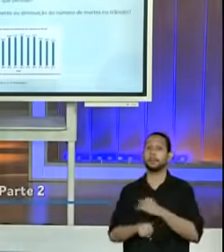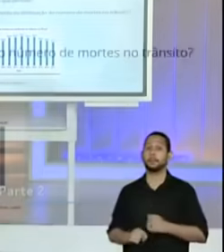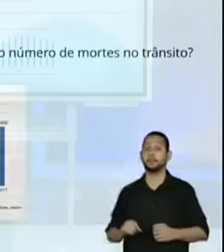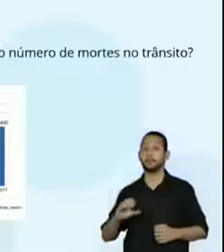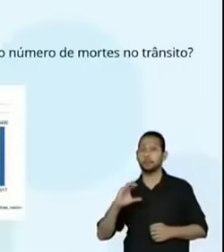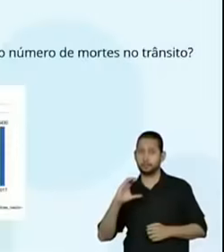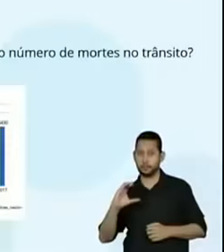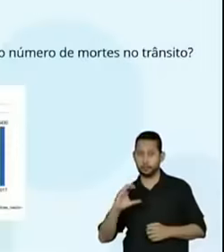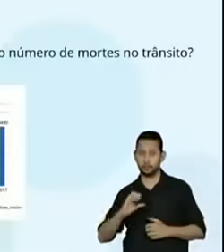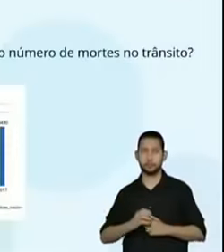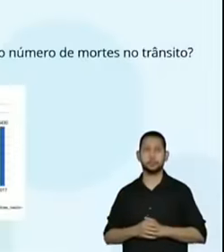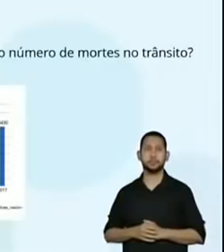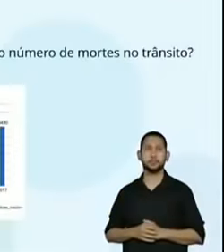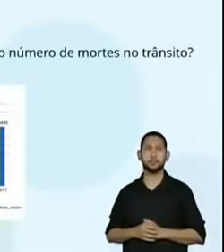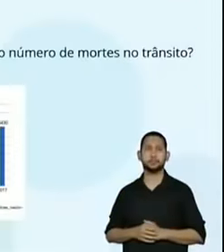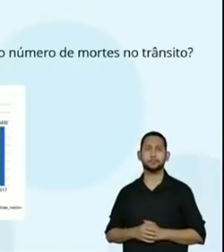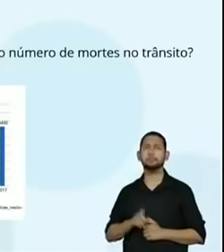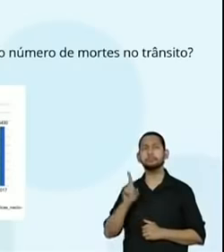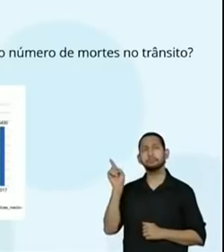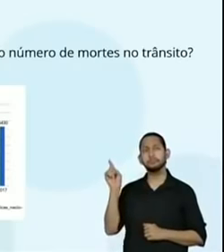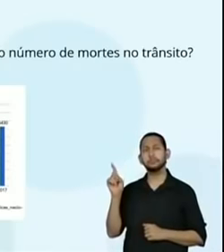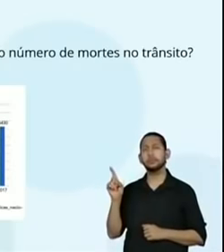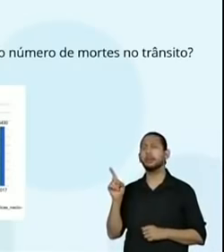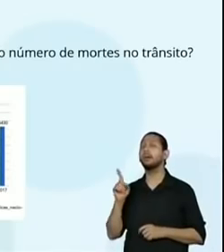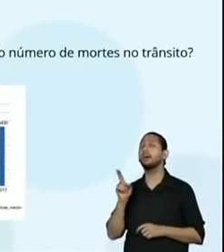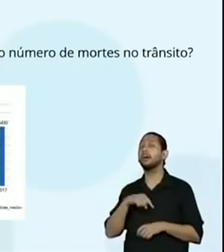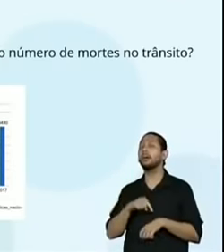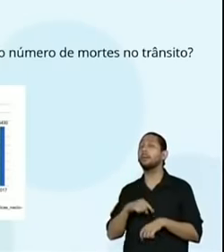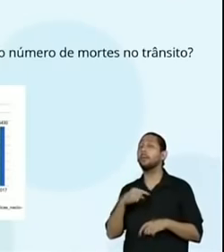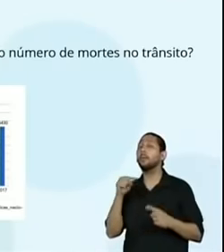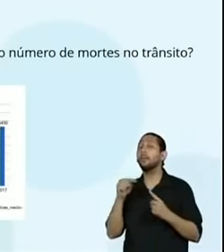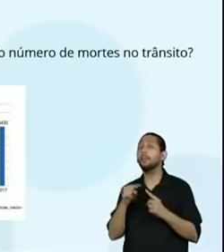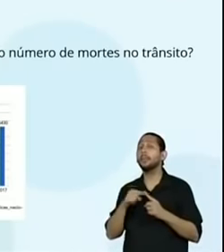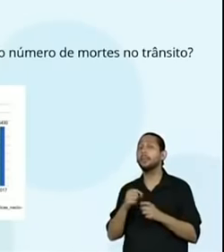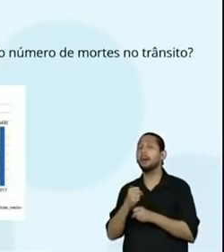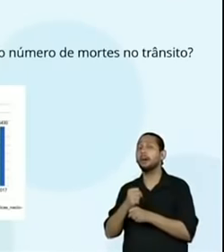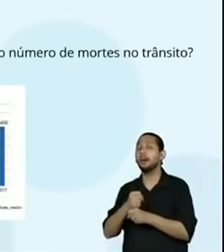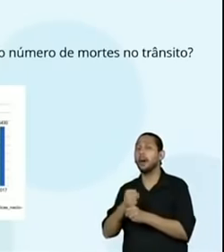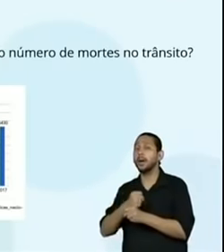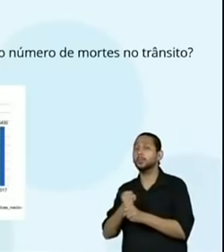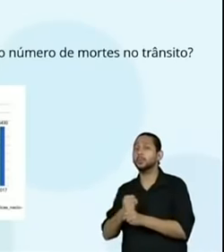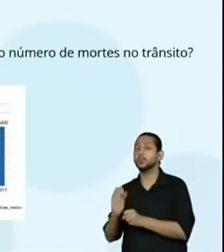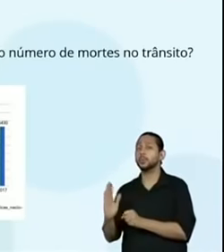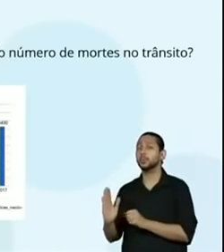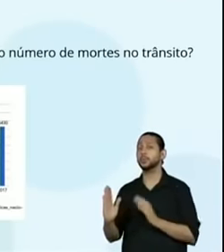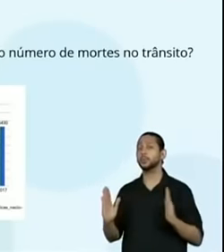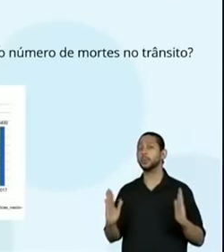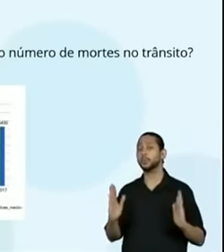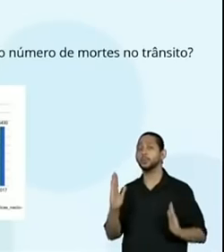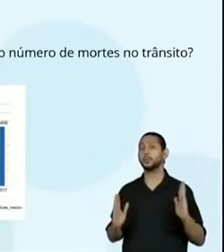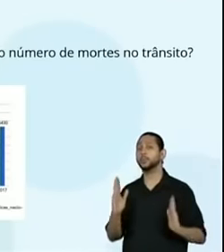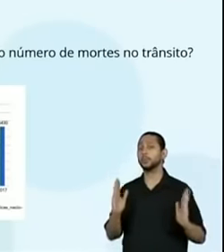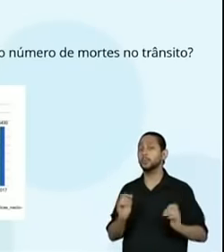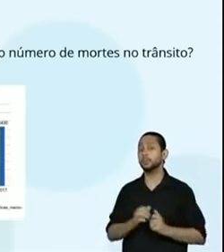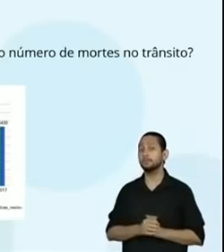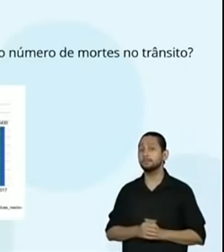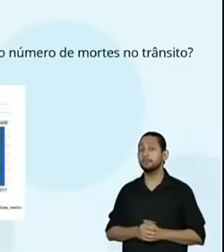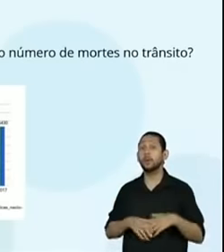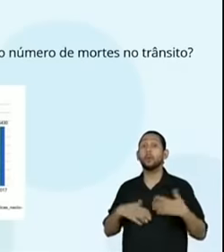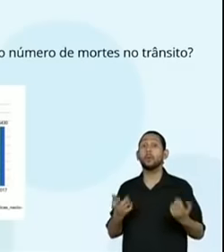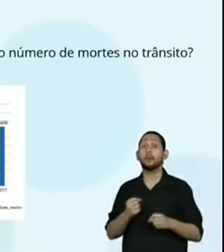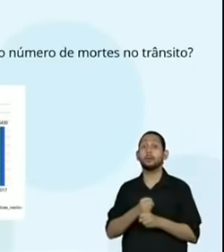Perguntinha C. Esta pesquisa compreende que período? Ela foi realizada em que